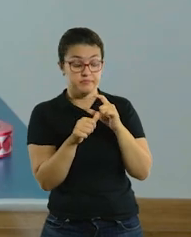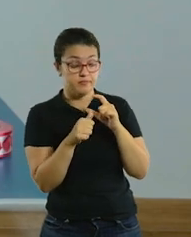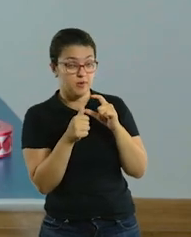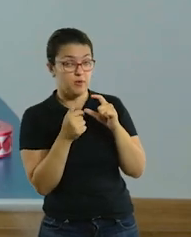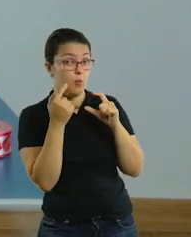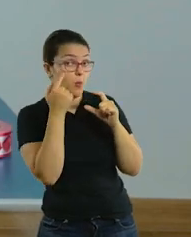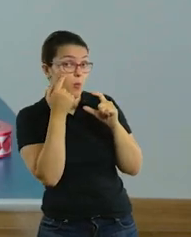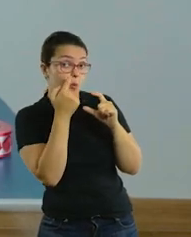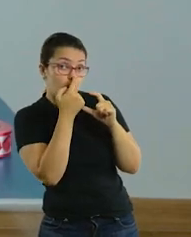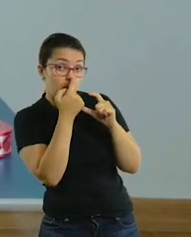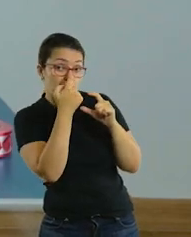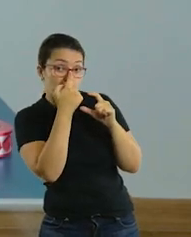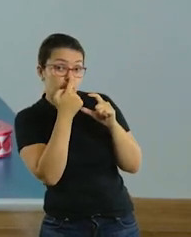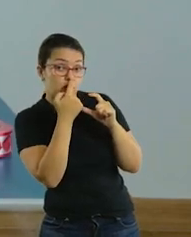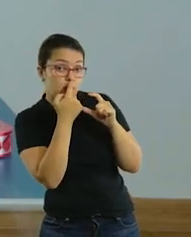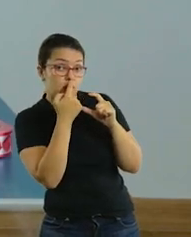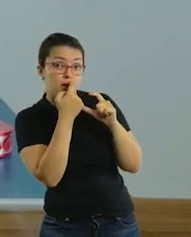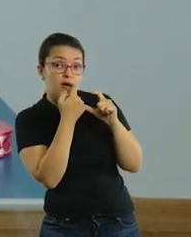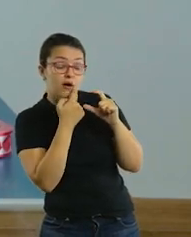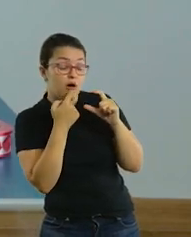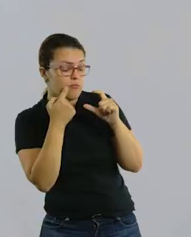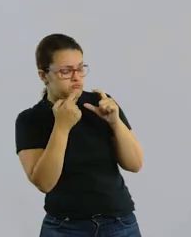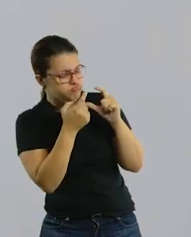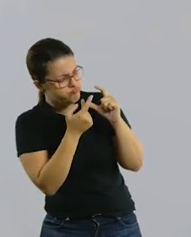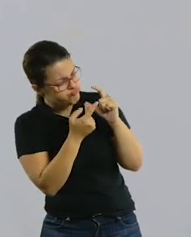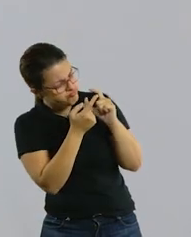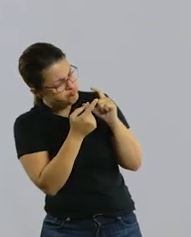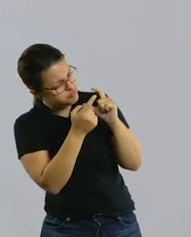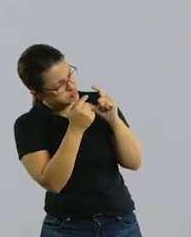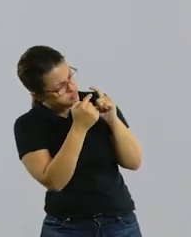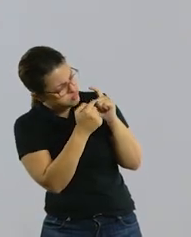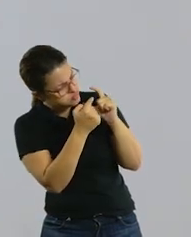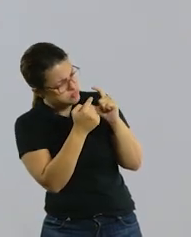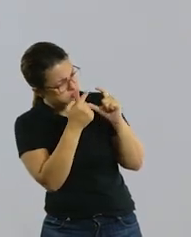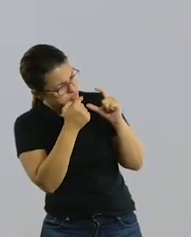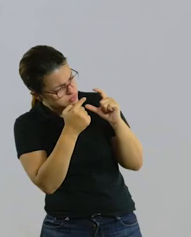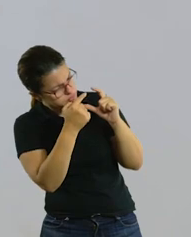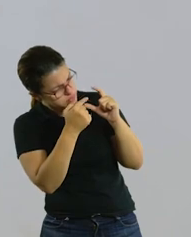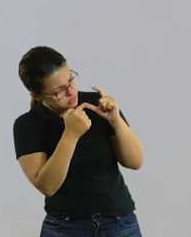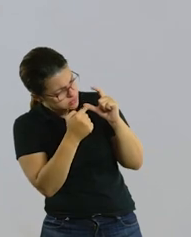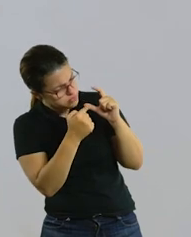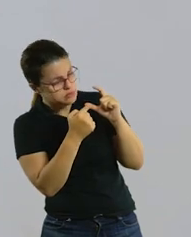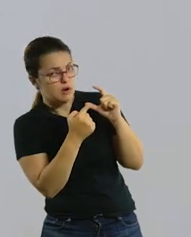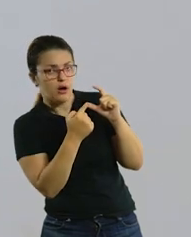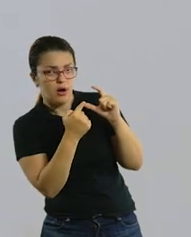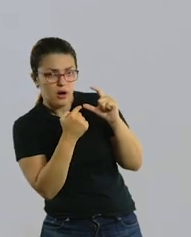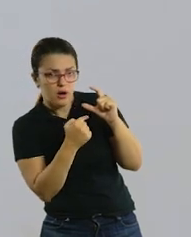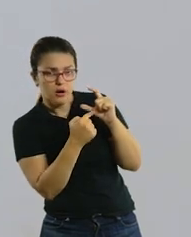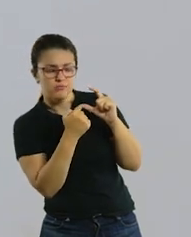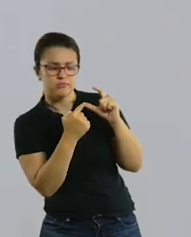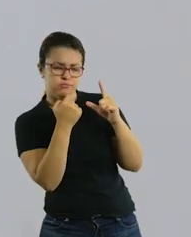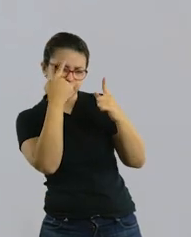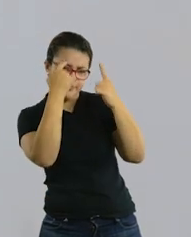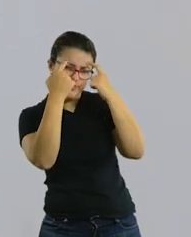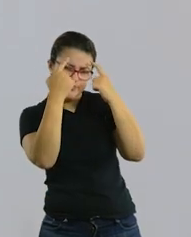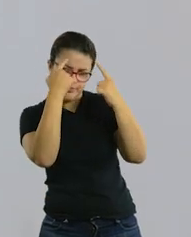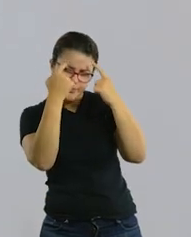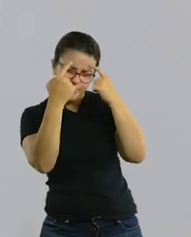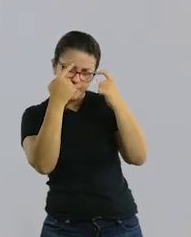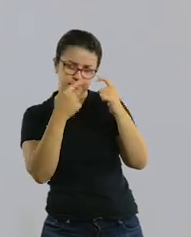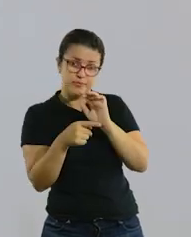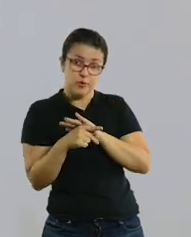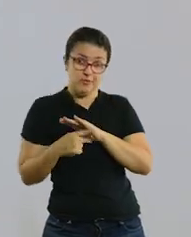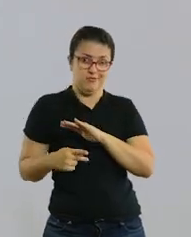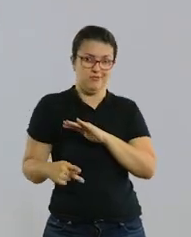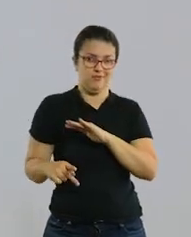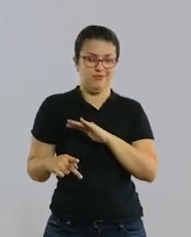vai desenhar o olhinho, a boquinha, o nariz, ela que vai desenhar o rostinho. E aí ela vai usar a criatividade